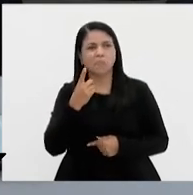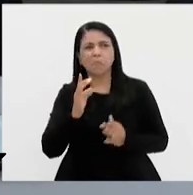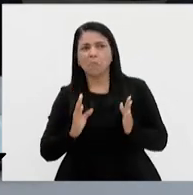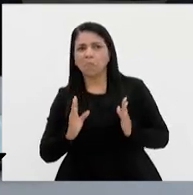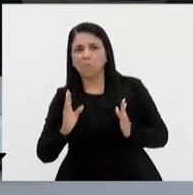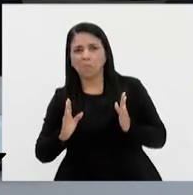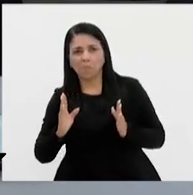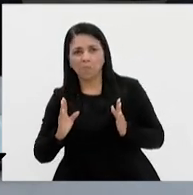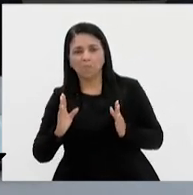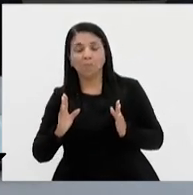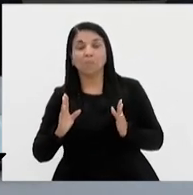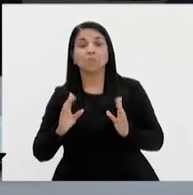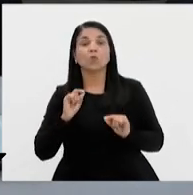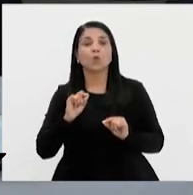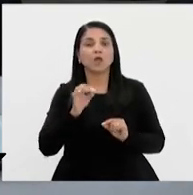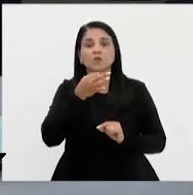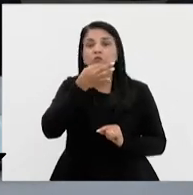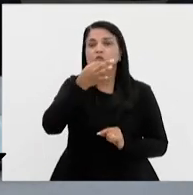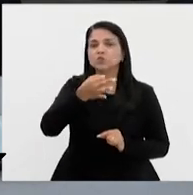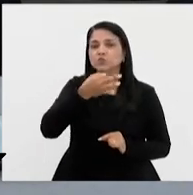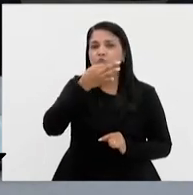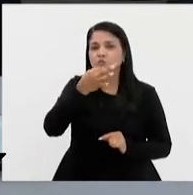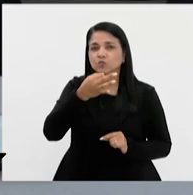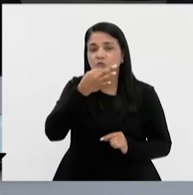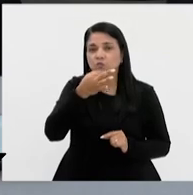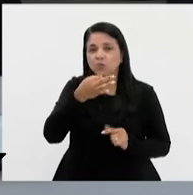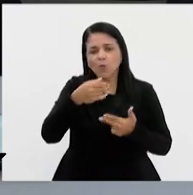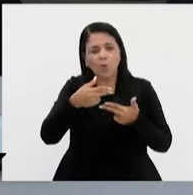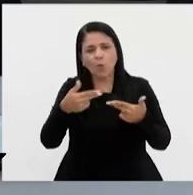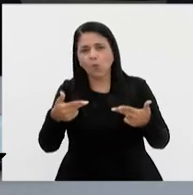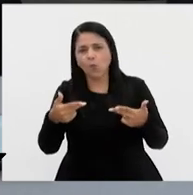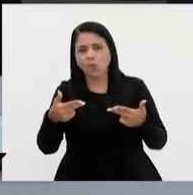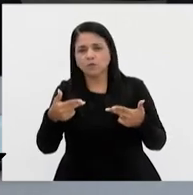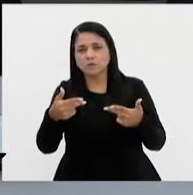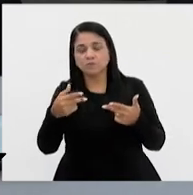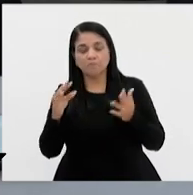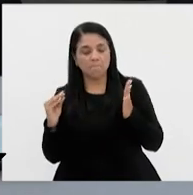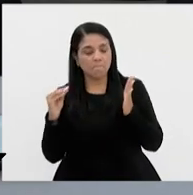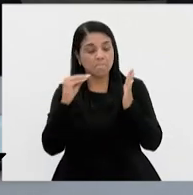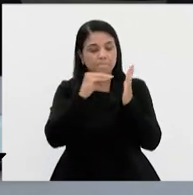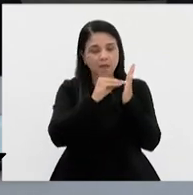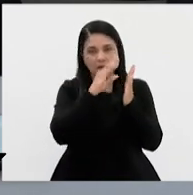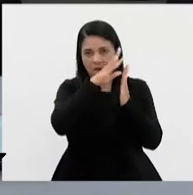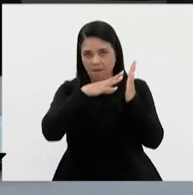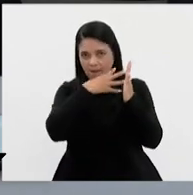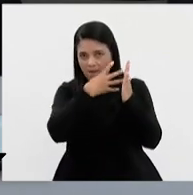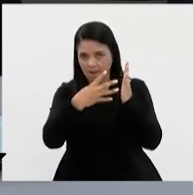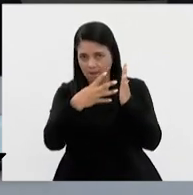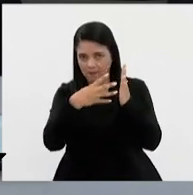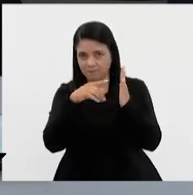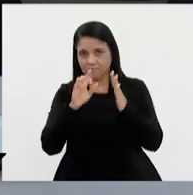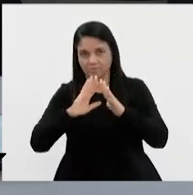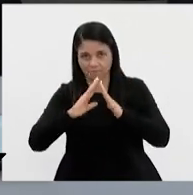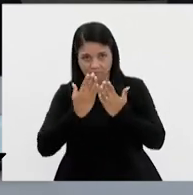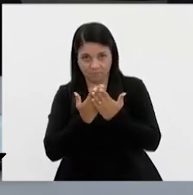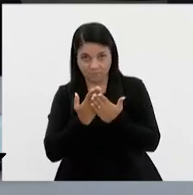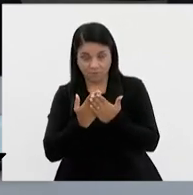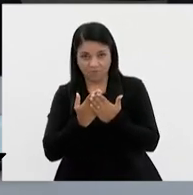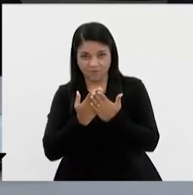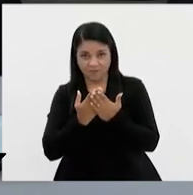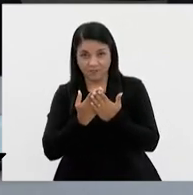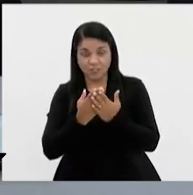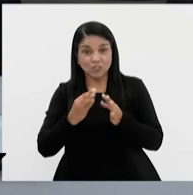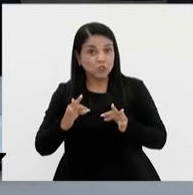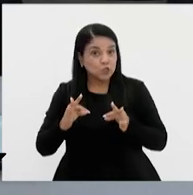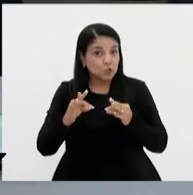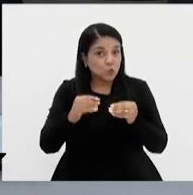a gente sugeriu que alguma coisa fosse para a grade. Né? Sim. Se tudo que a gente